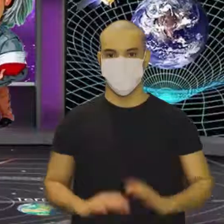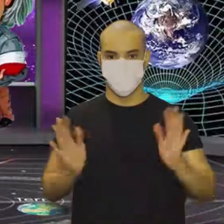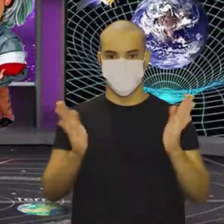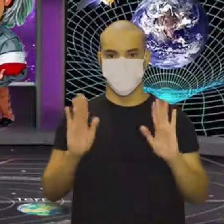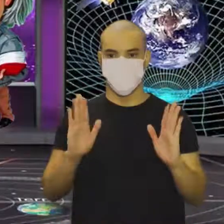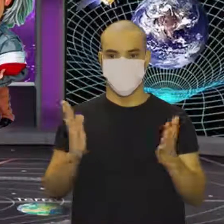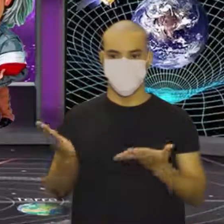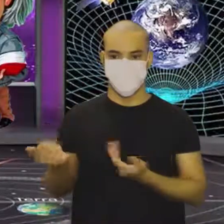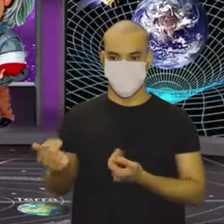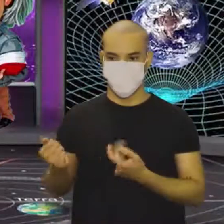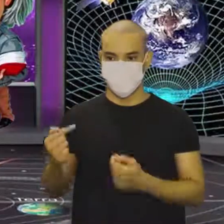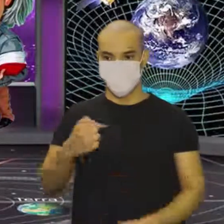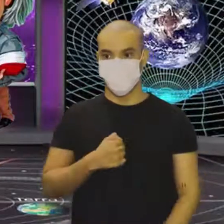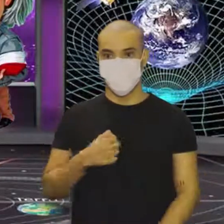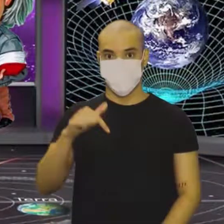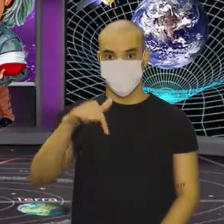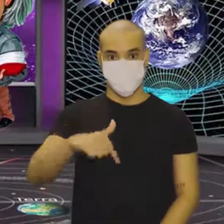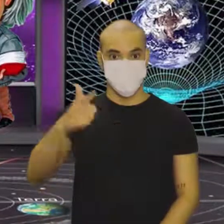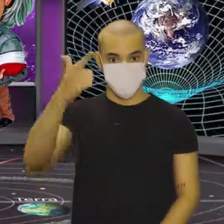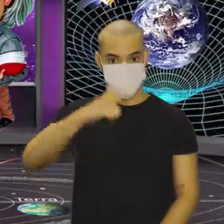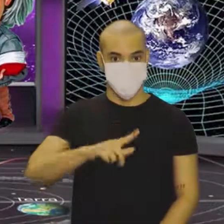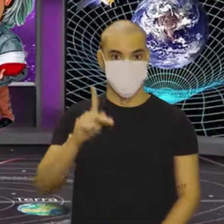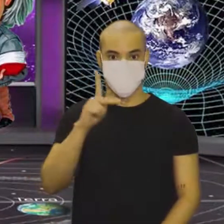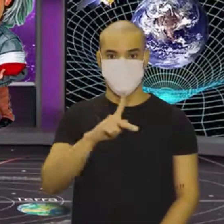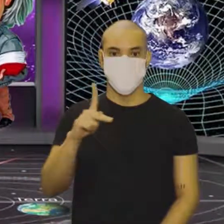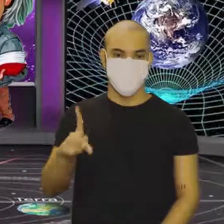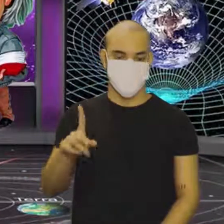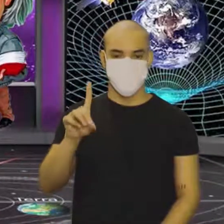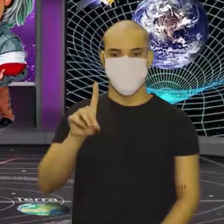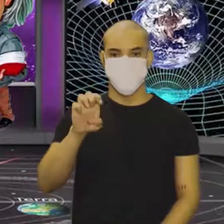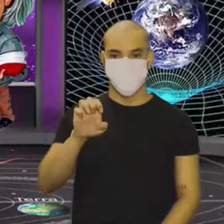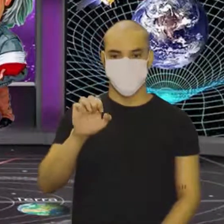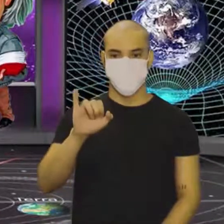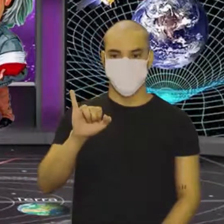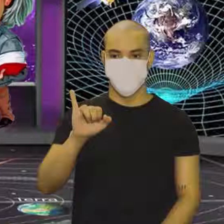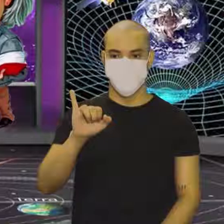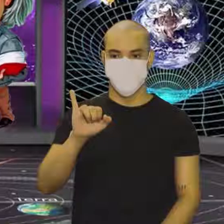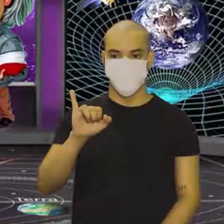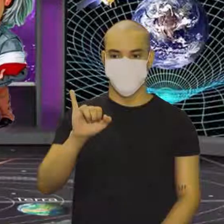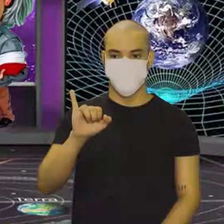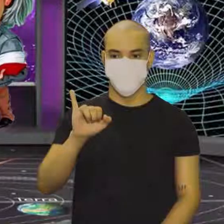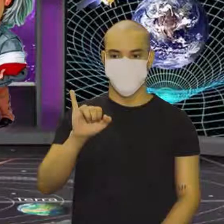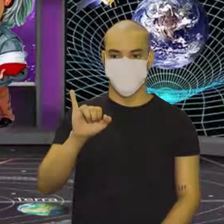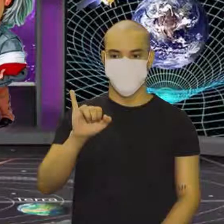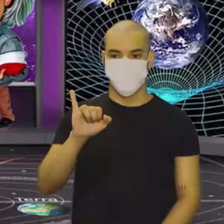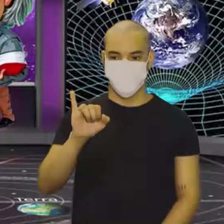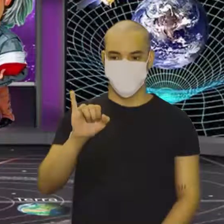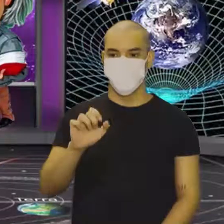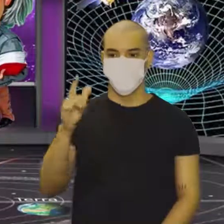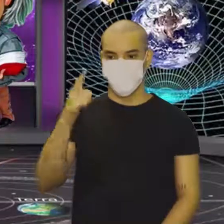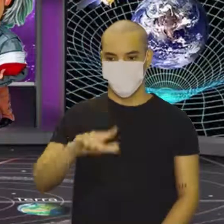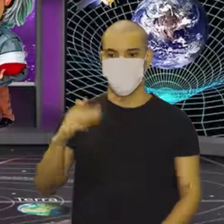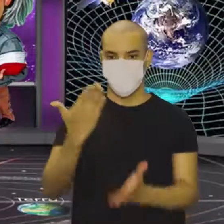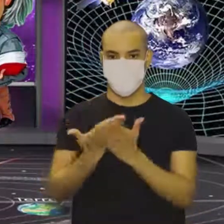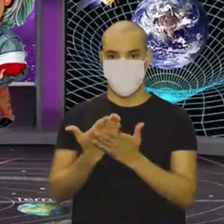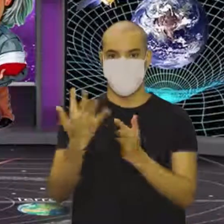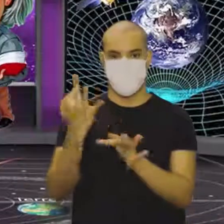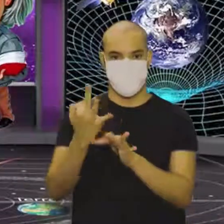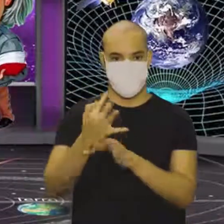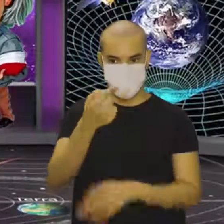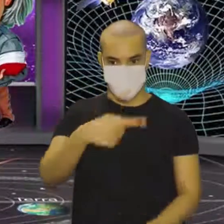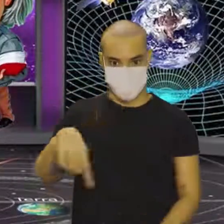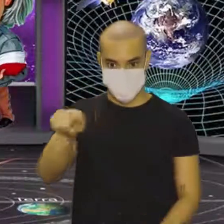Hello, jovens! Olha eu aqui de novo, professora Deise Lima na área para mais uma aula de física com vocês,